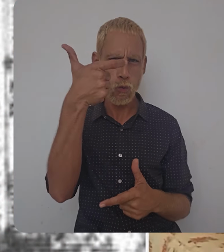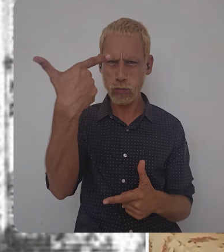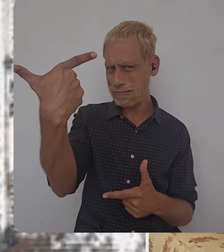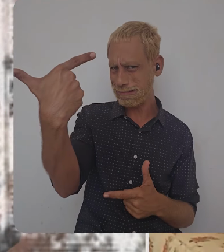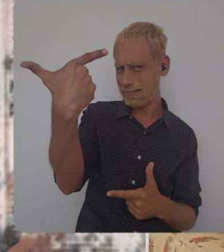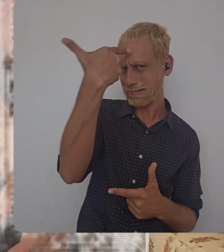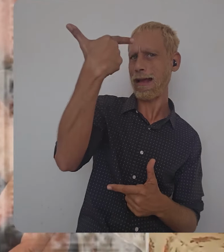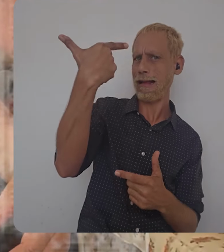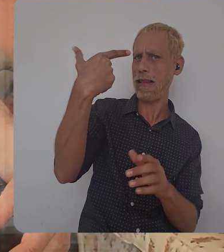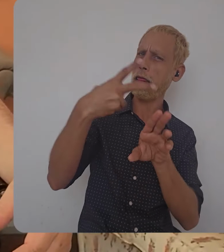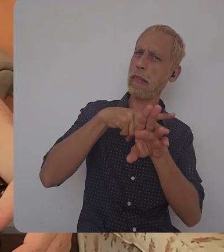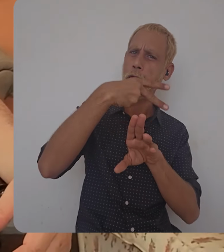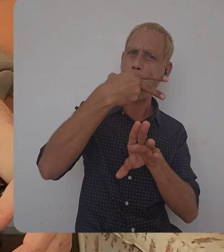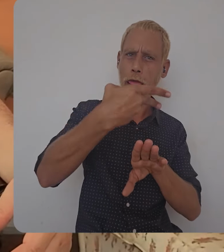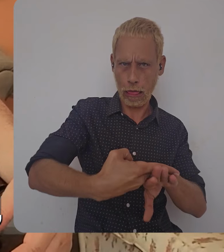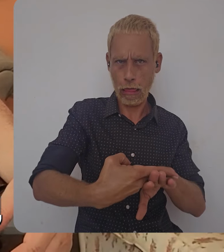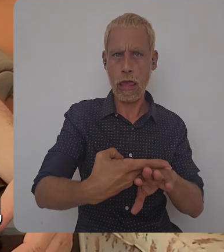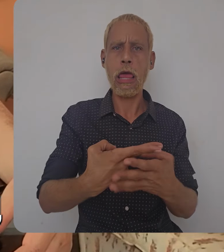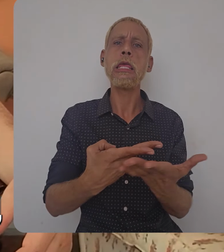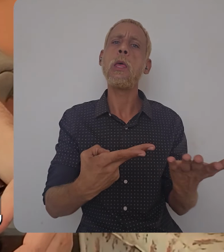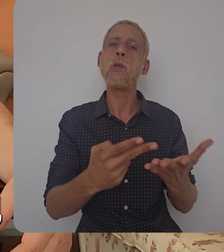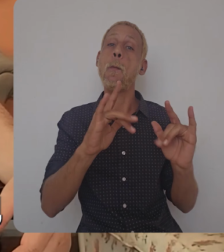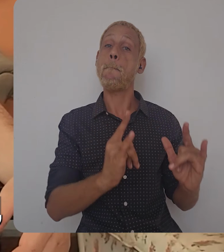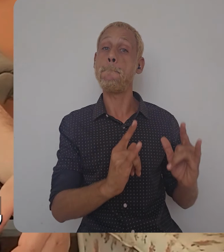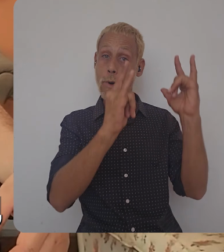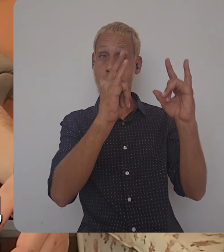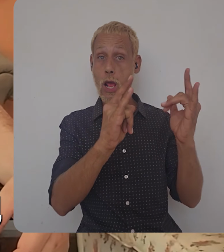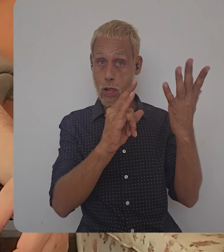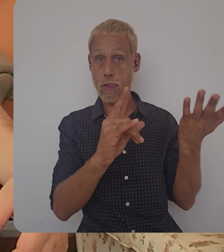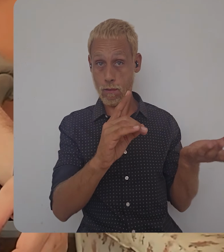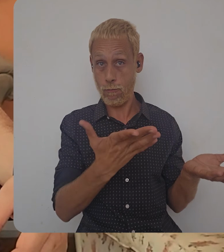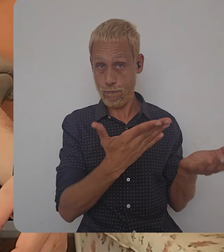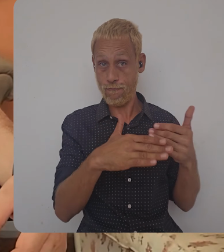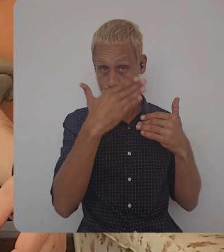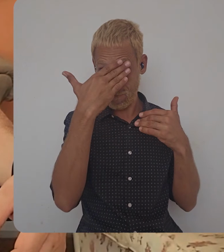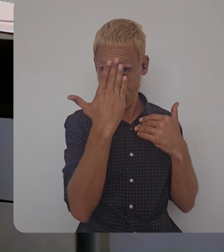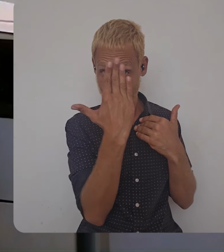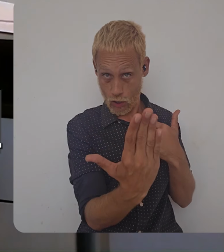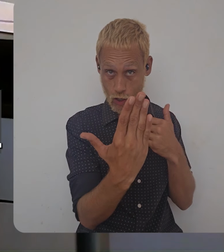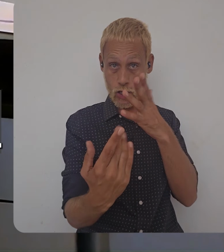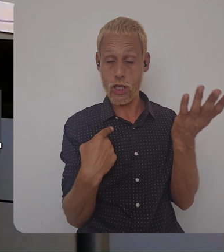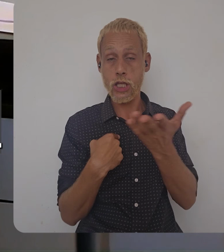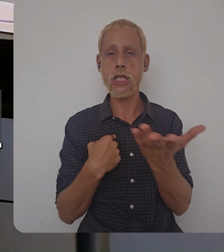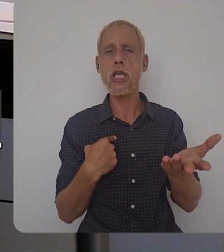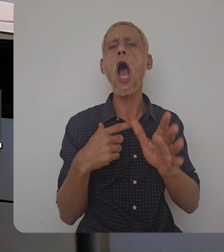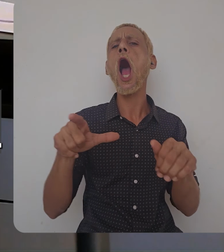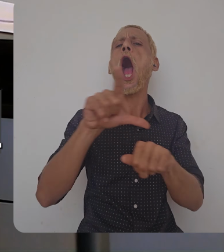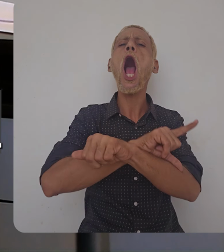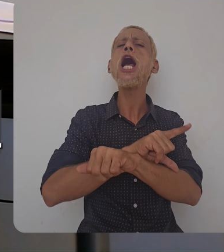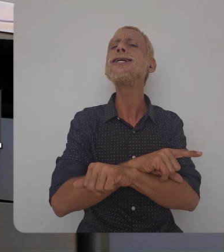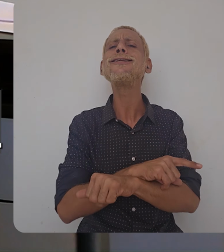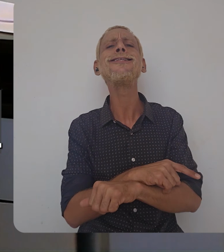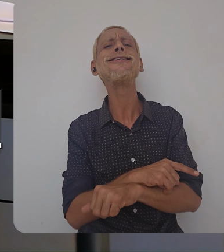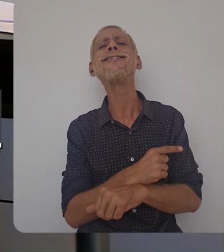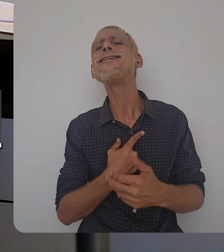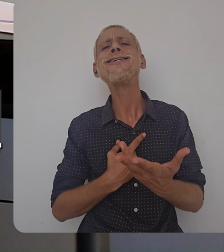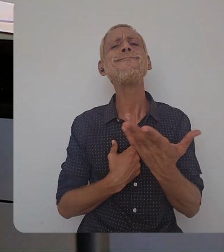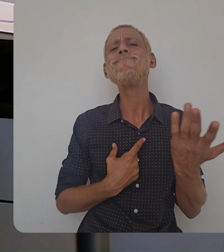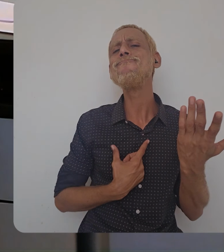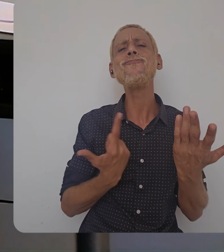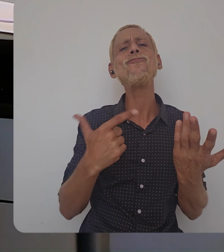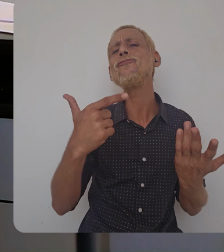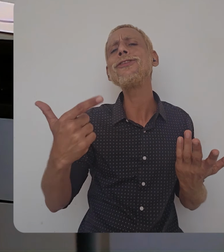manifestação e atira, acertando na testa dele, e ele cai já ensanguentado ali mesmo, no prédio do Diário. Antes da internet, era mesmo que se trabalhar na